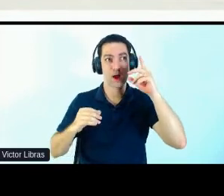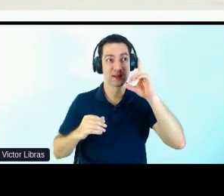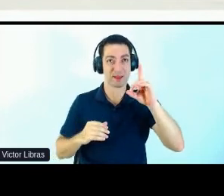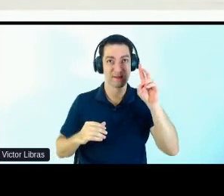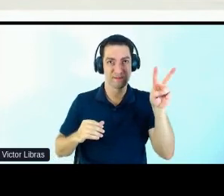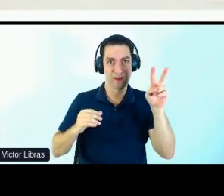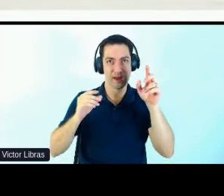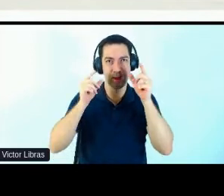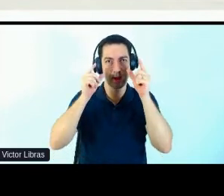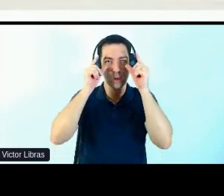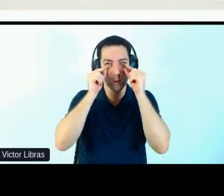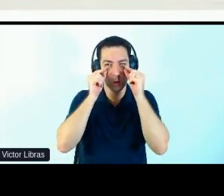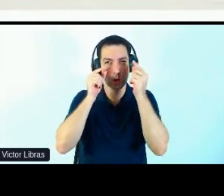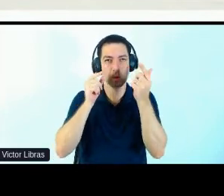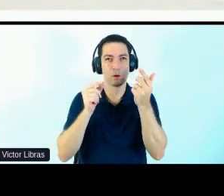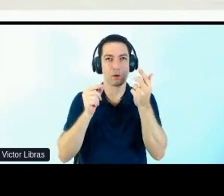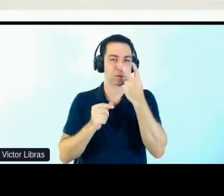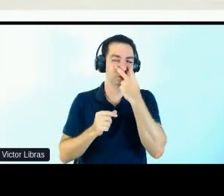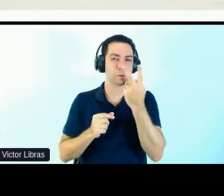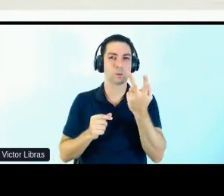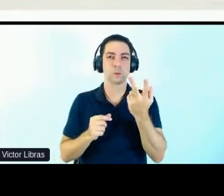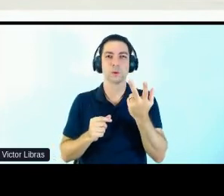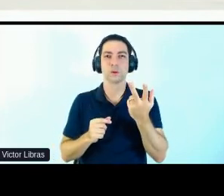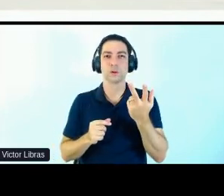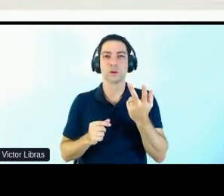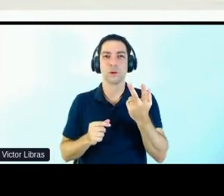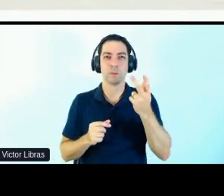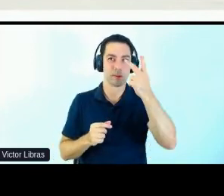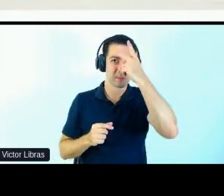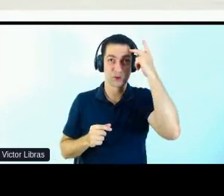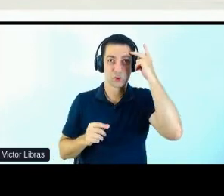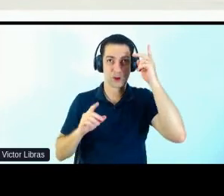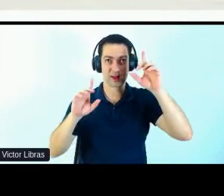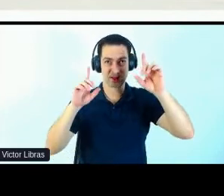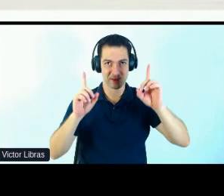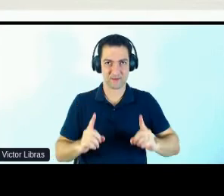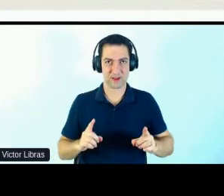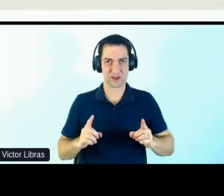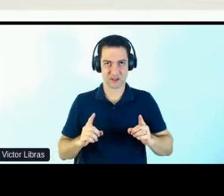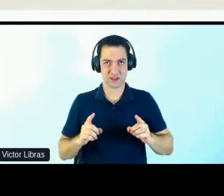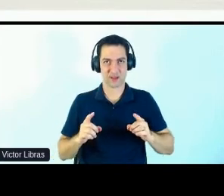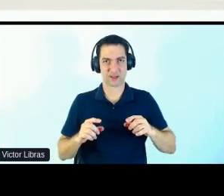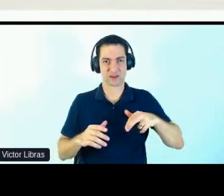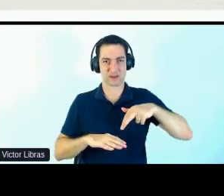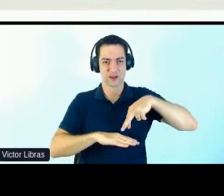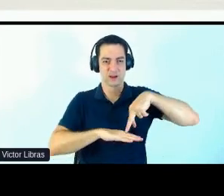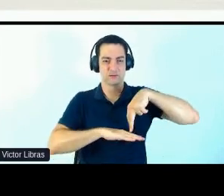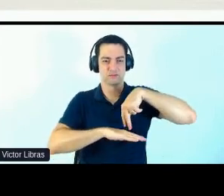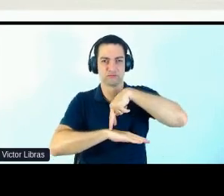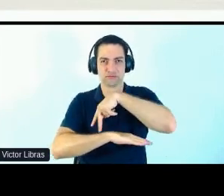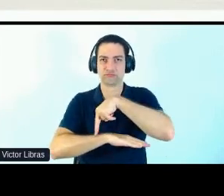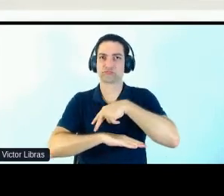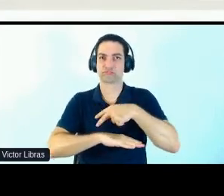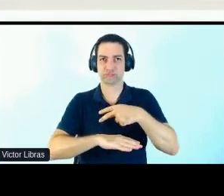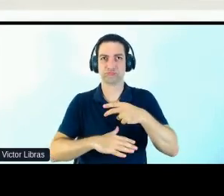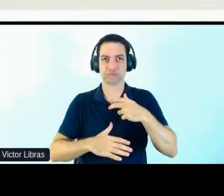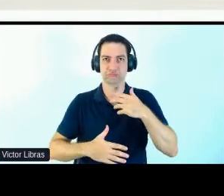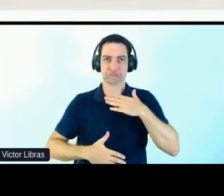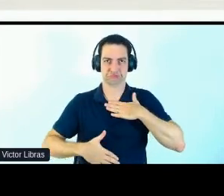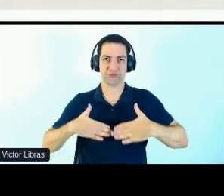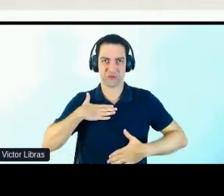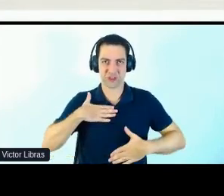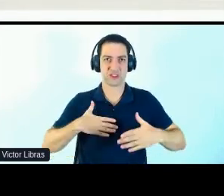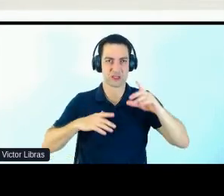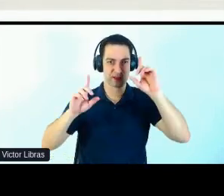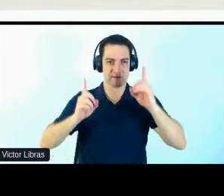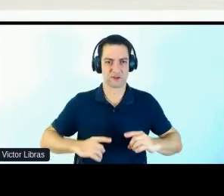com deficiência física, e isso acaba otimizando. Acho que como